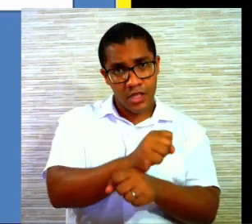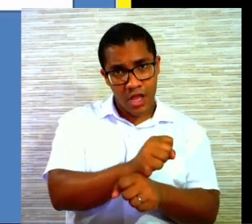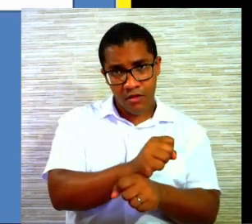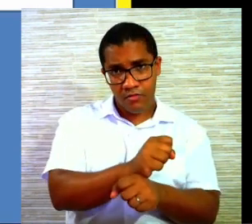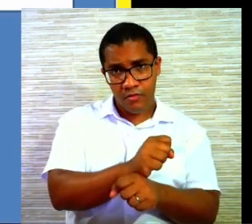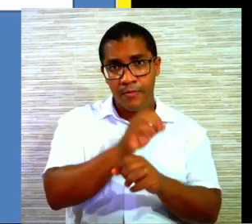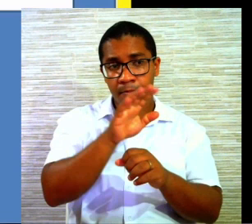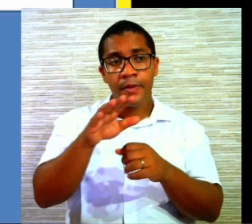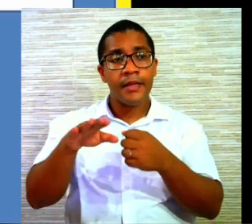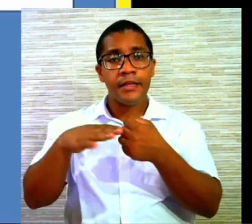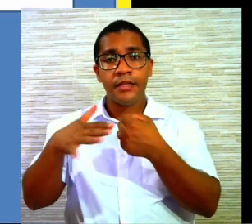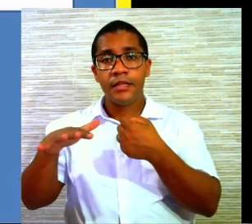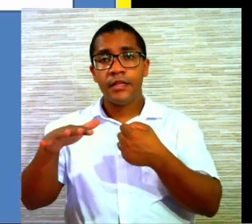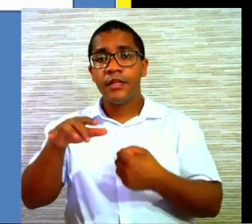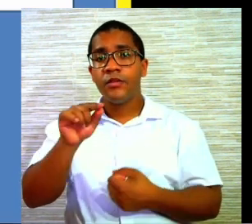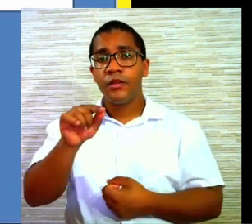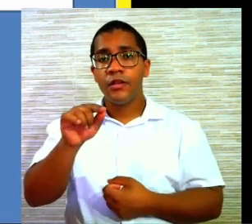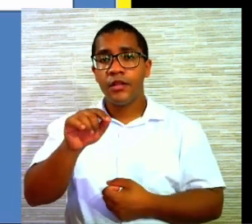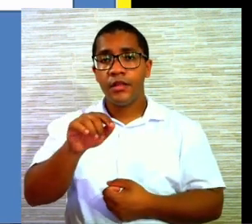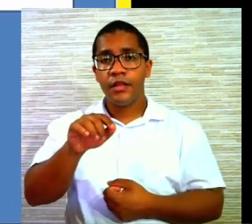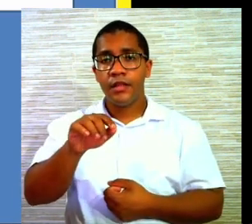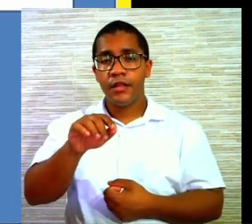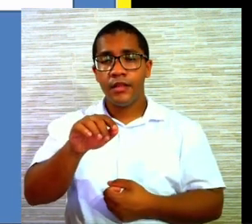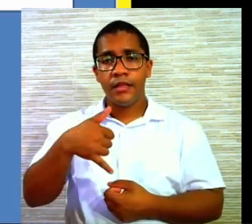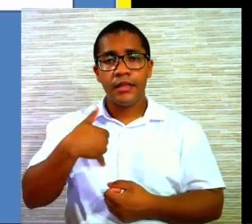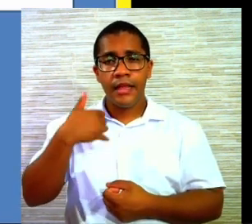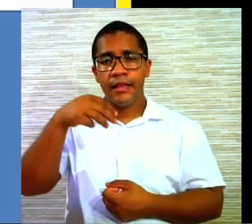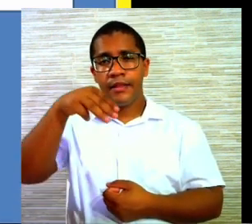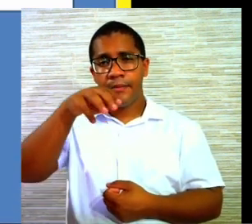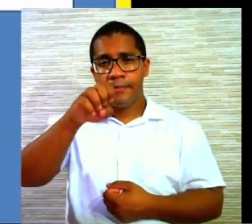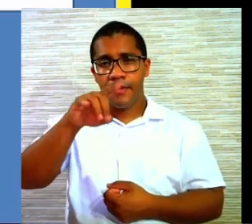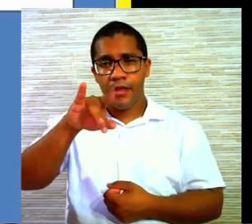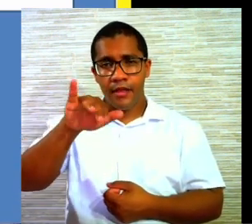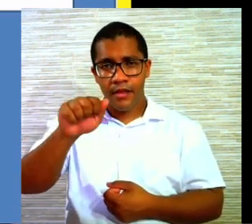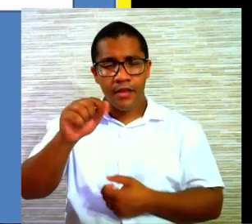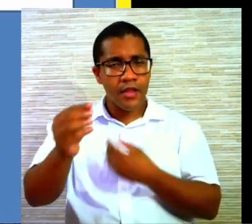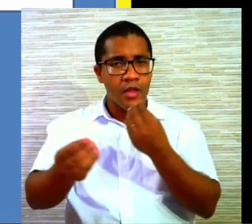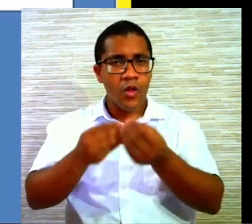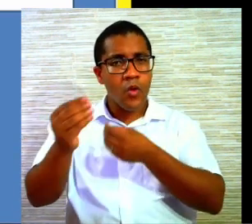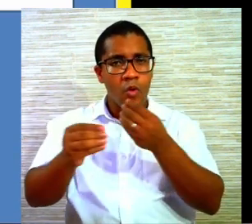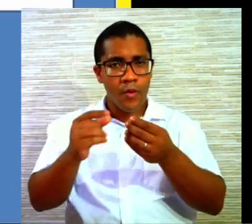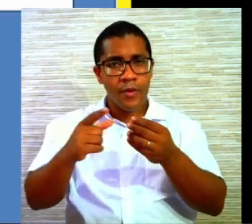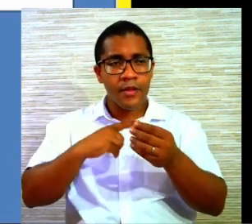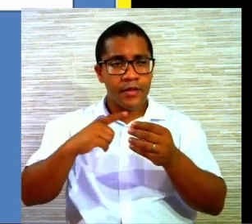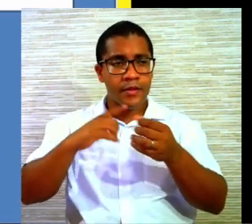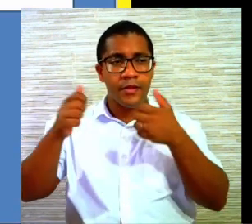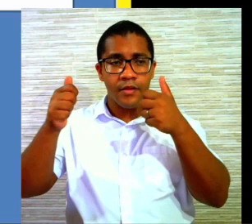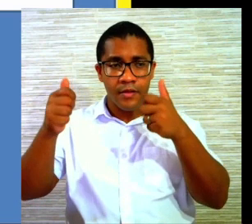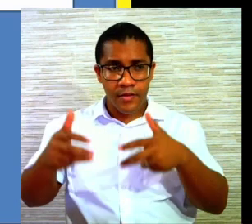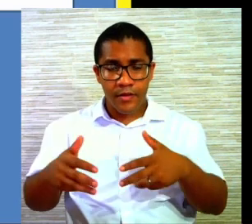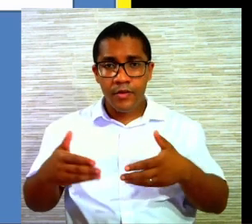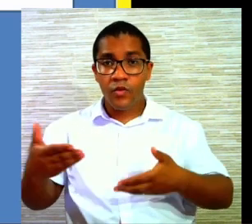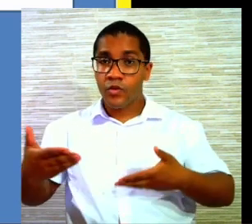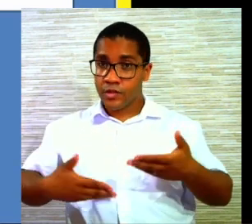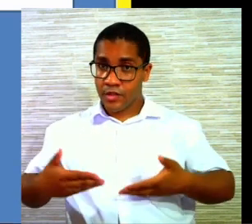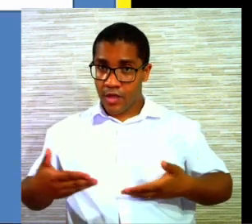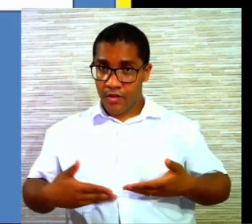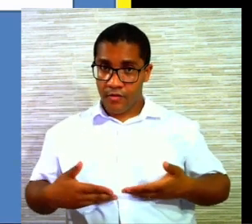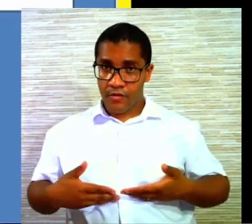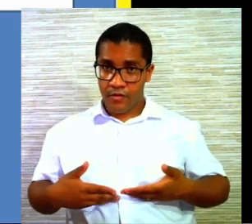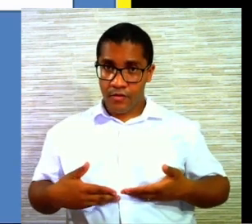escravidão? Não é citado nos textos, mas é importante que seja apontado que entre os séculos